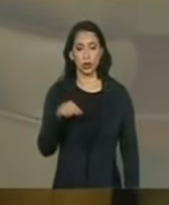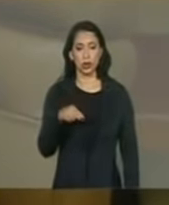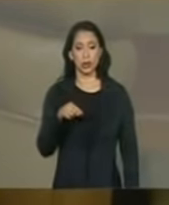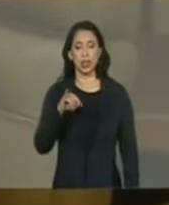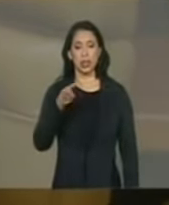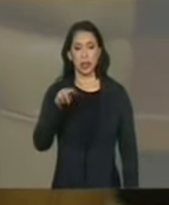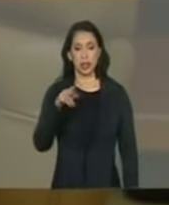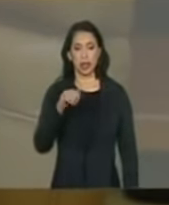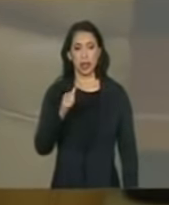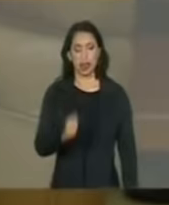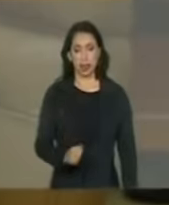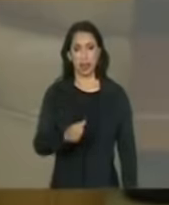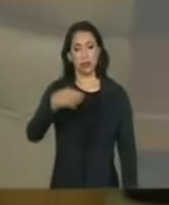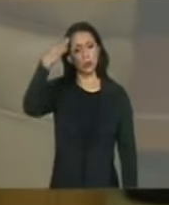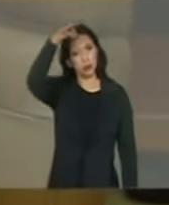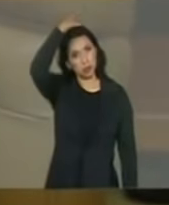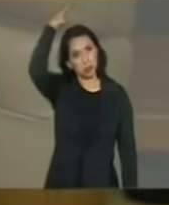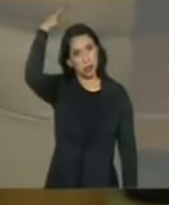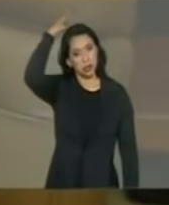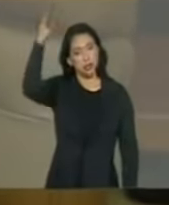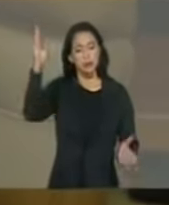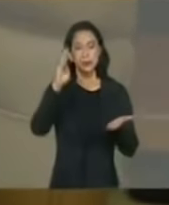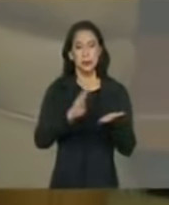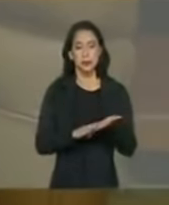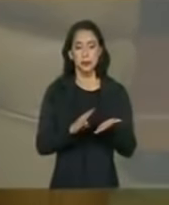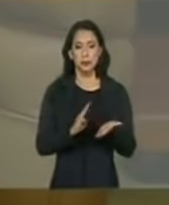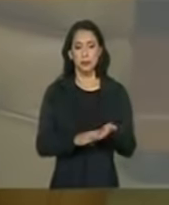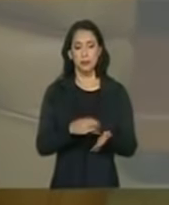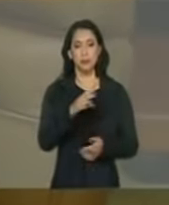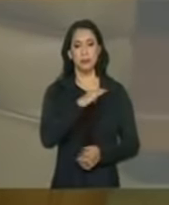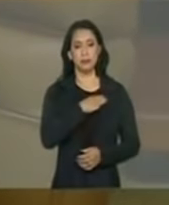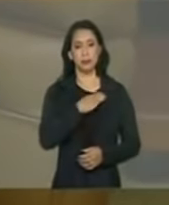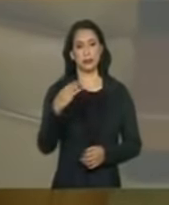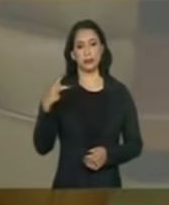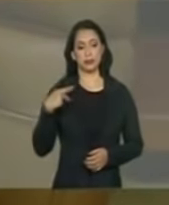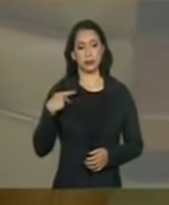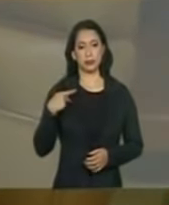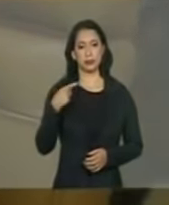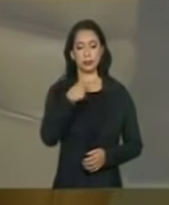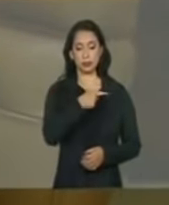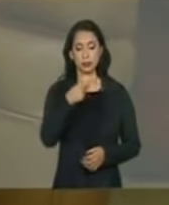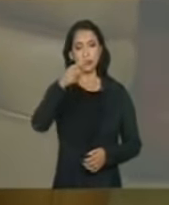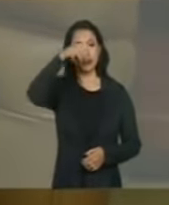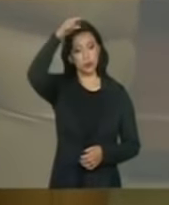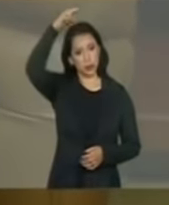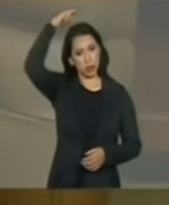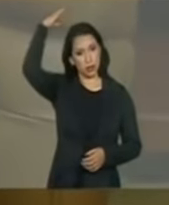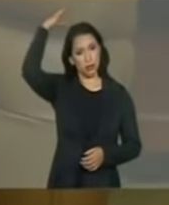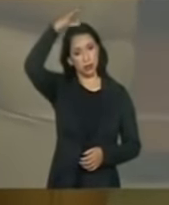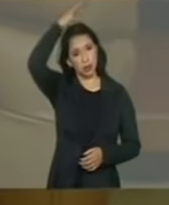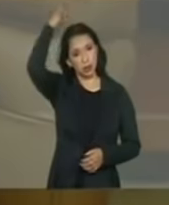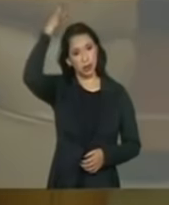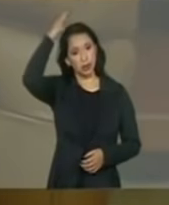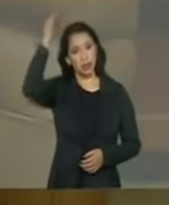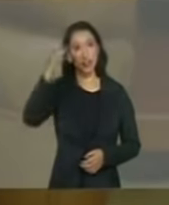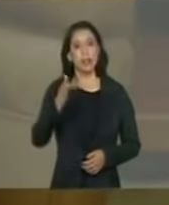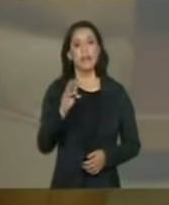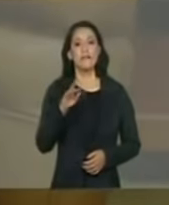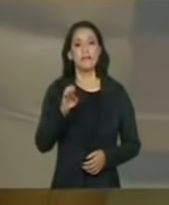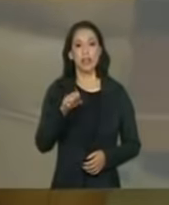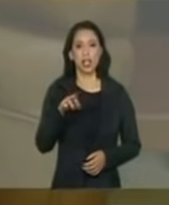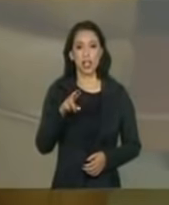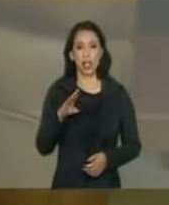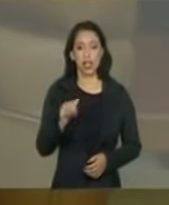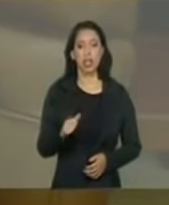havia sido membro do ministério público é capixaba o senador josé ignácio ferreira que foi